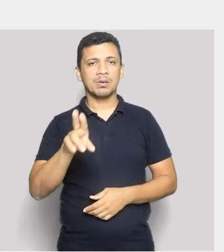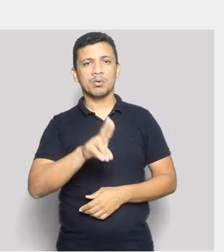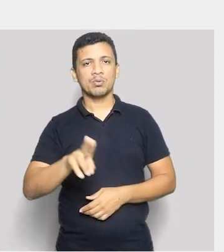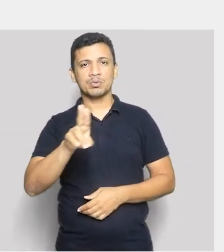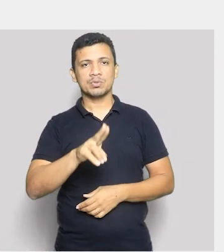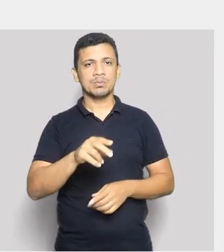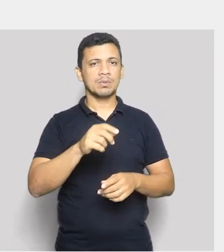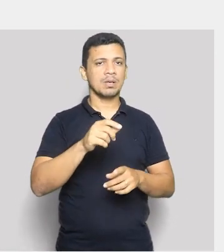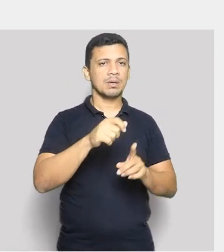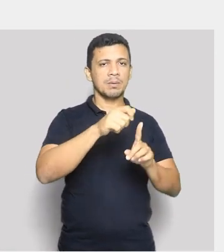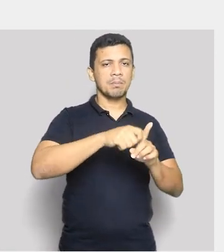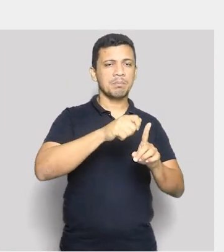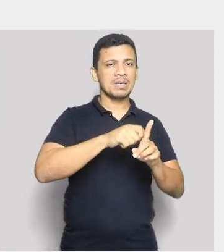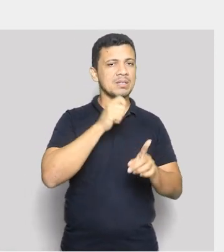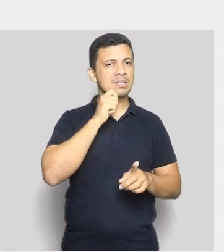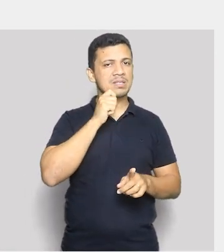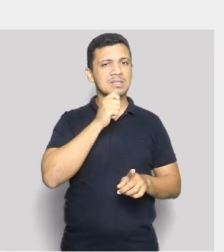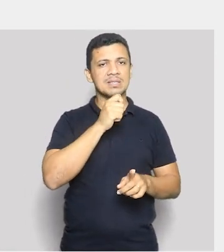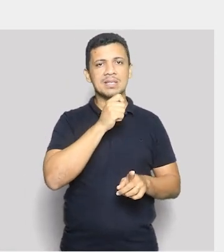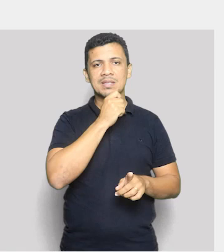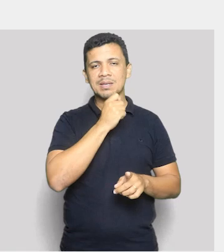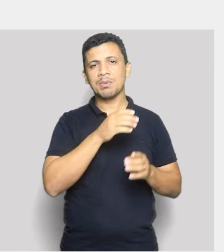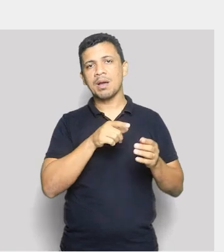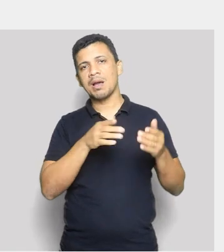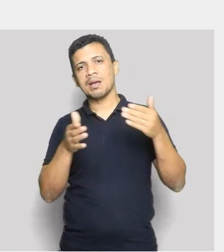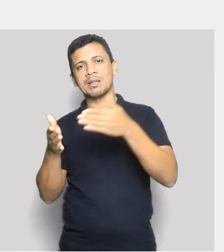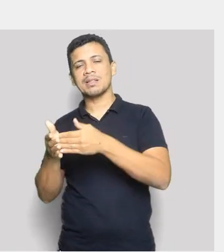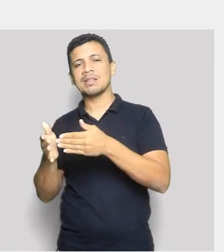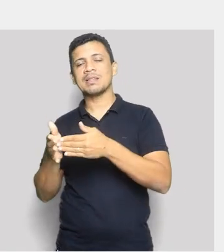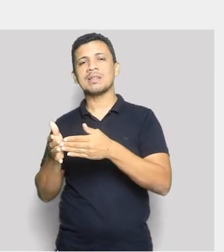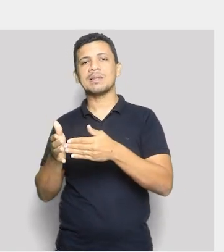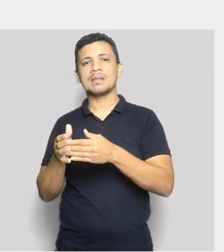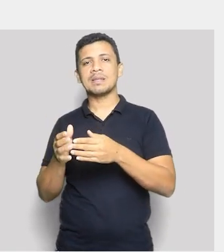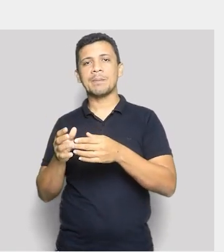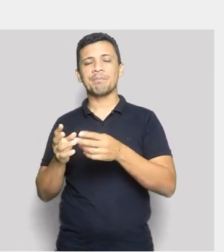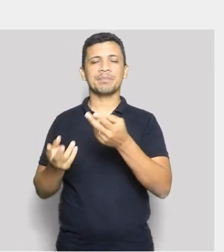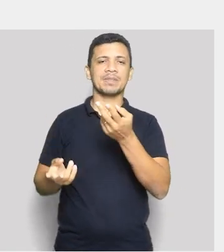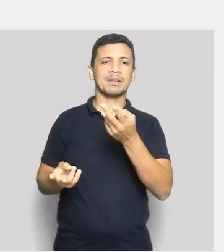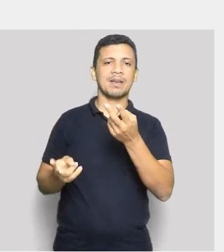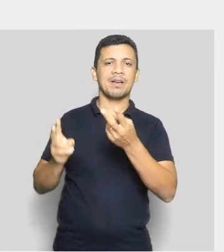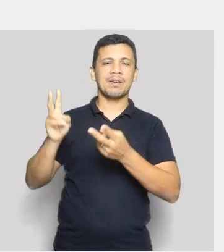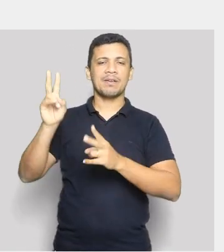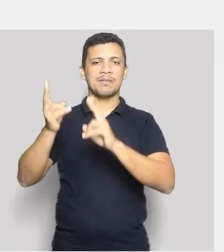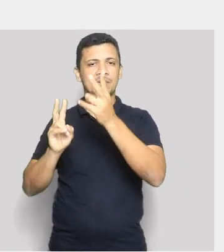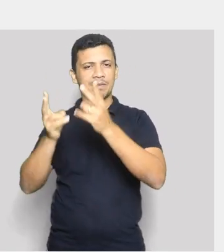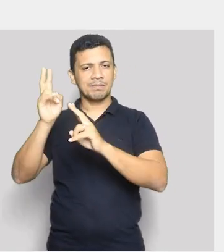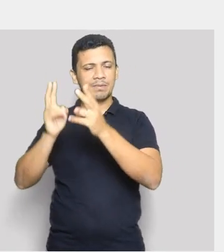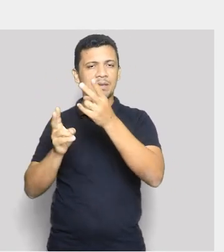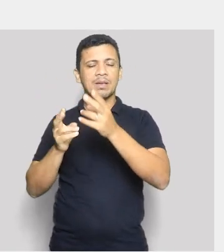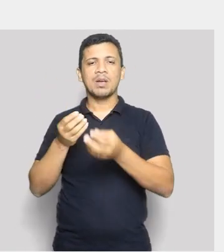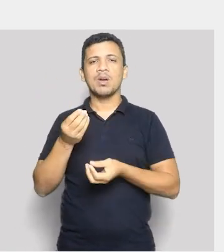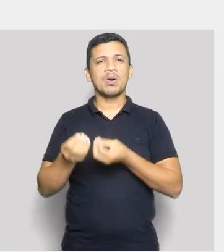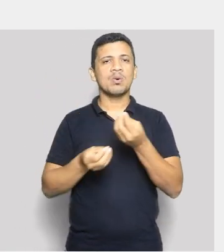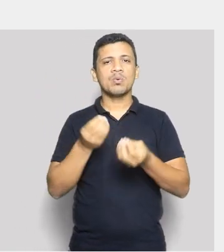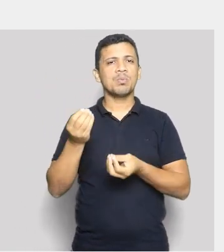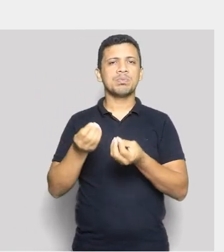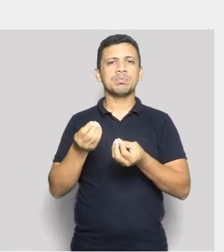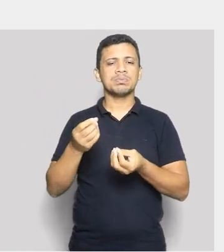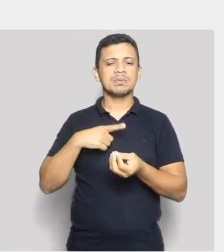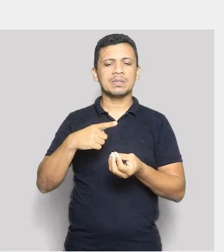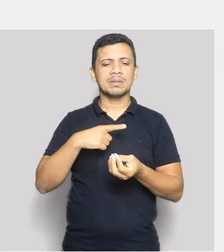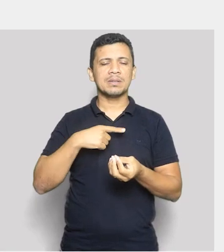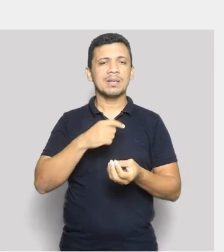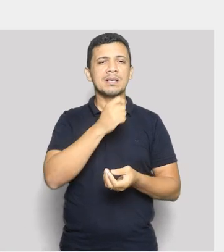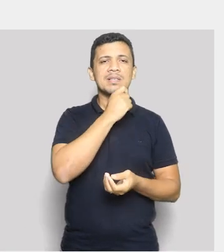até fevereiro, né? A média do consumo mensal de energia elétrica da casa dessa família de setembro